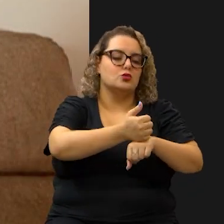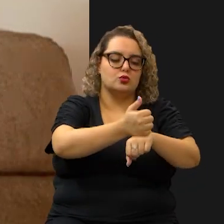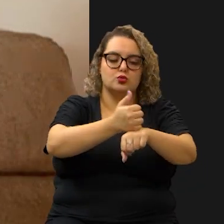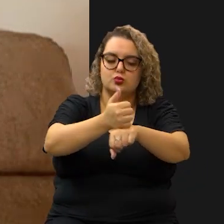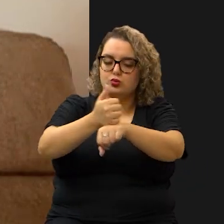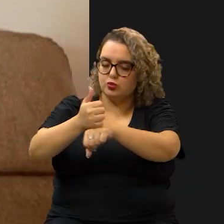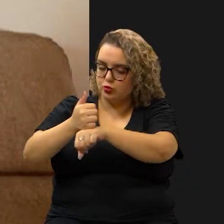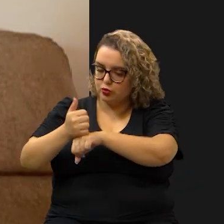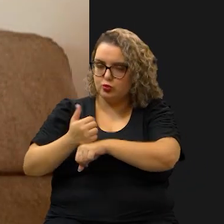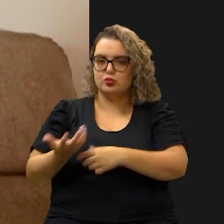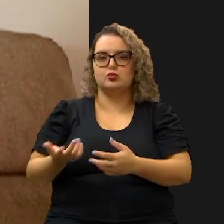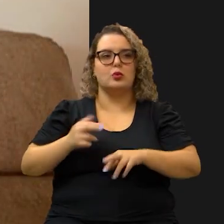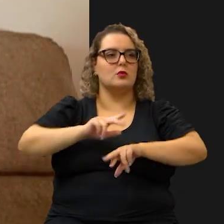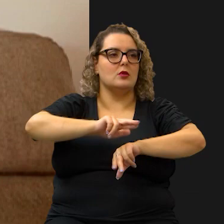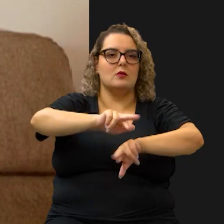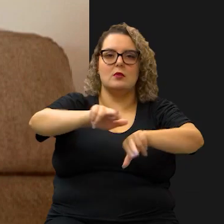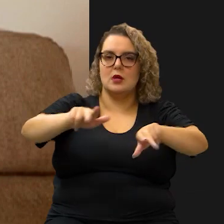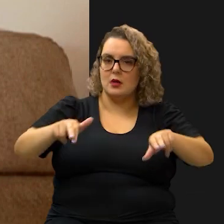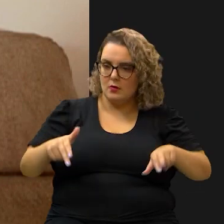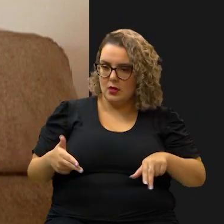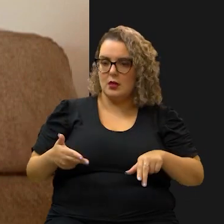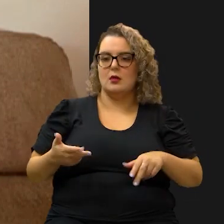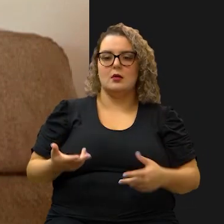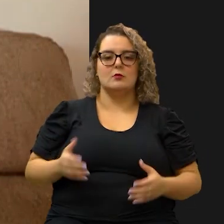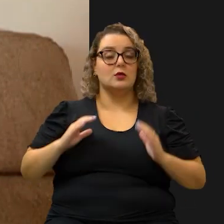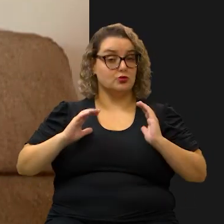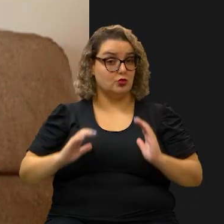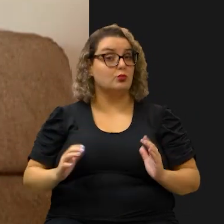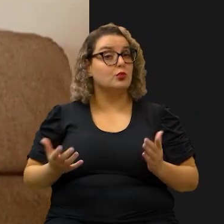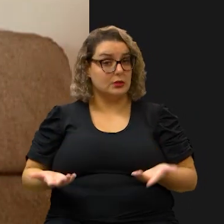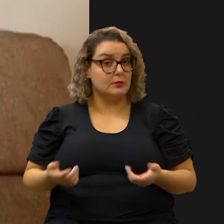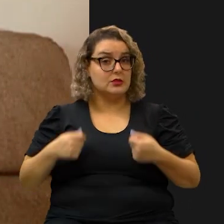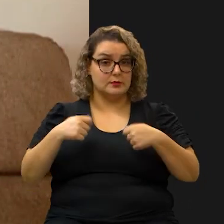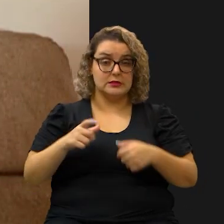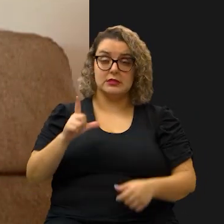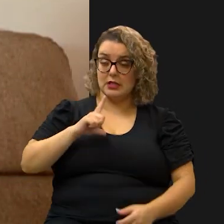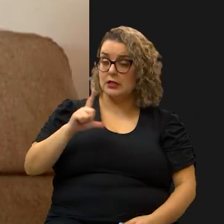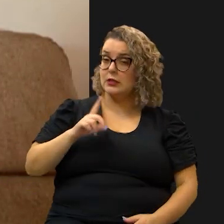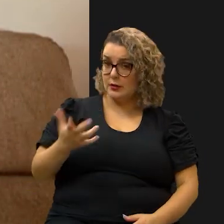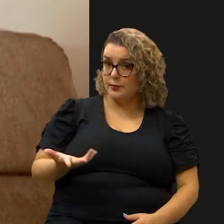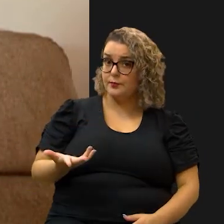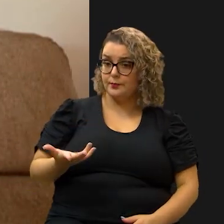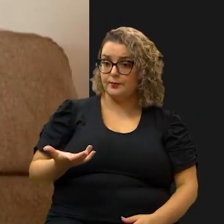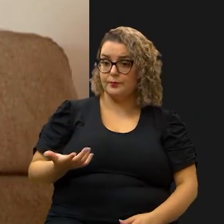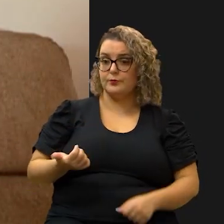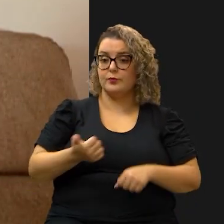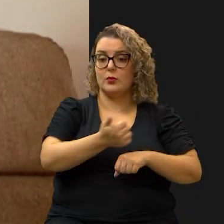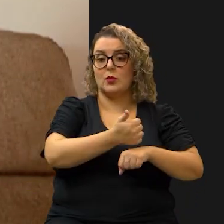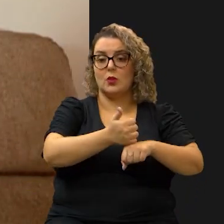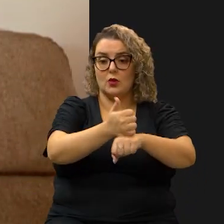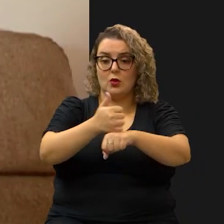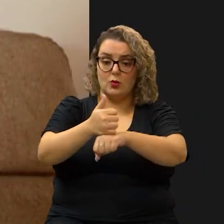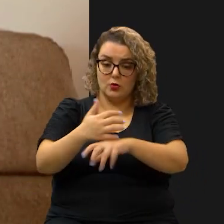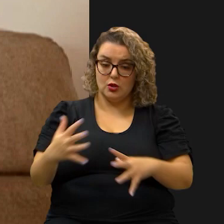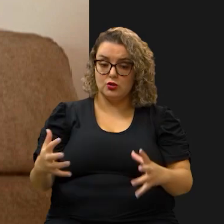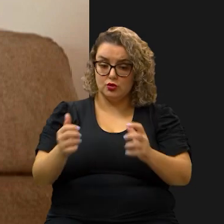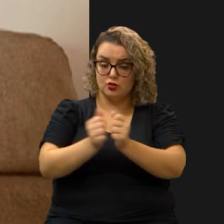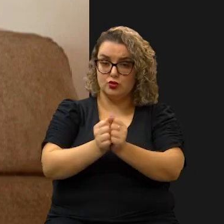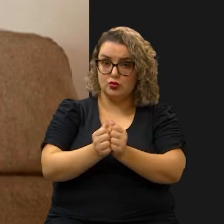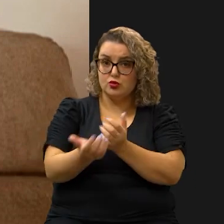várias profissões e várias disciplinas mesmo, né? Então, assim, vários